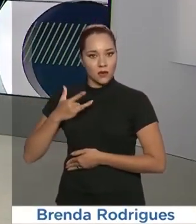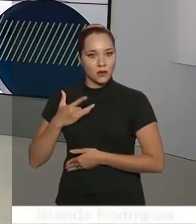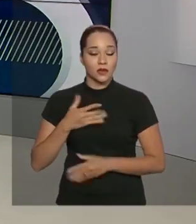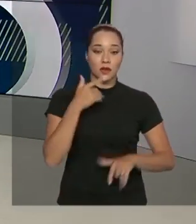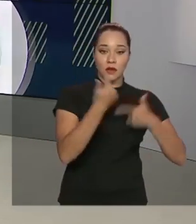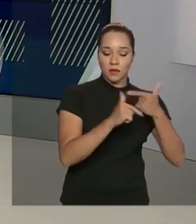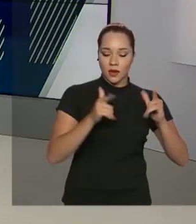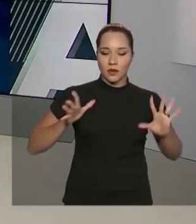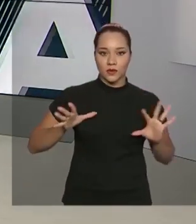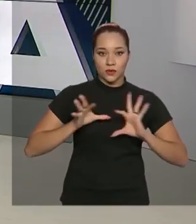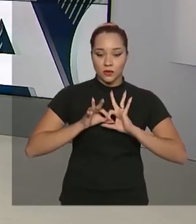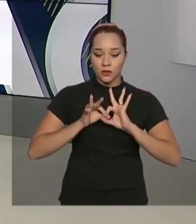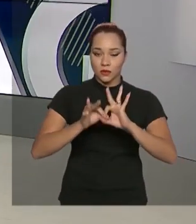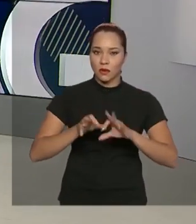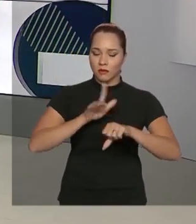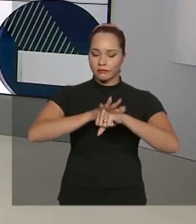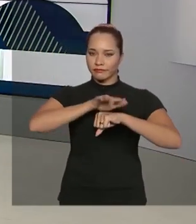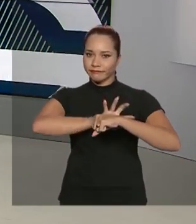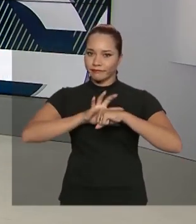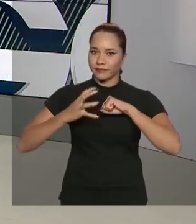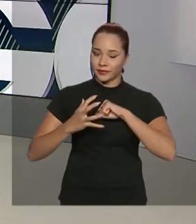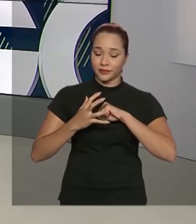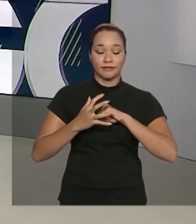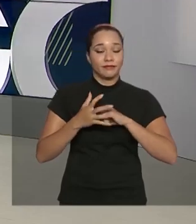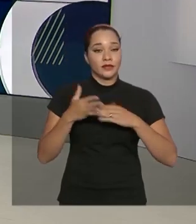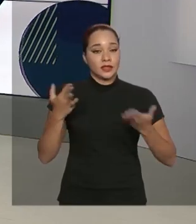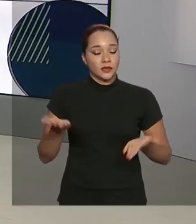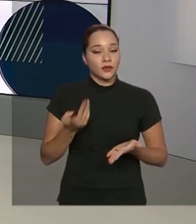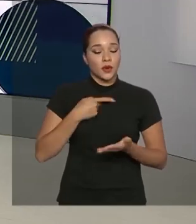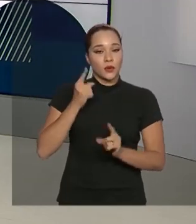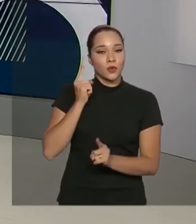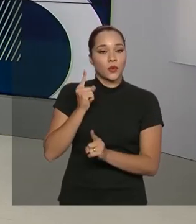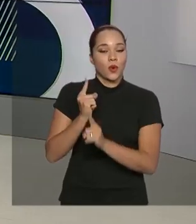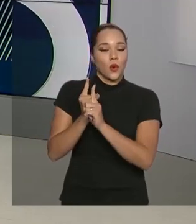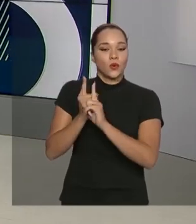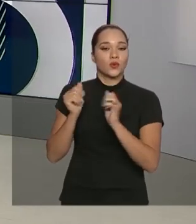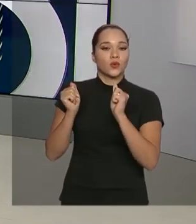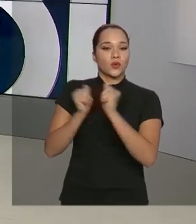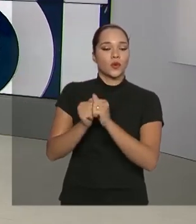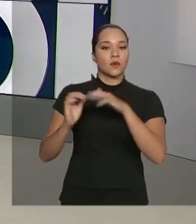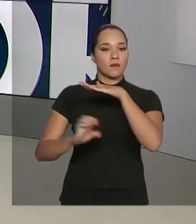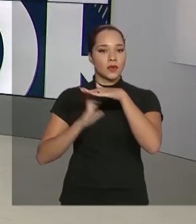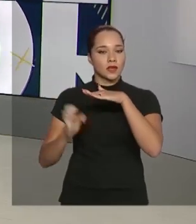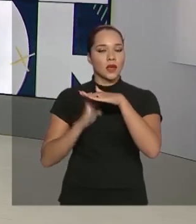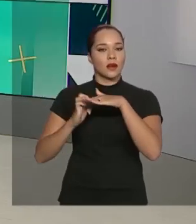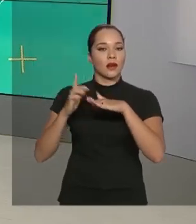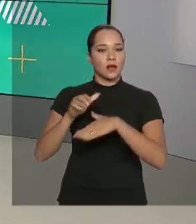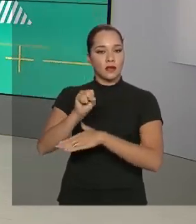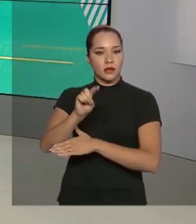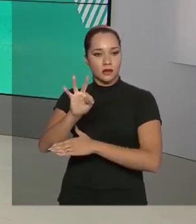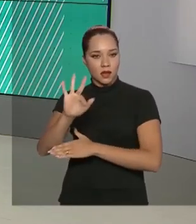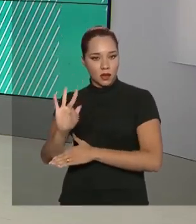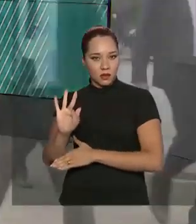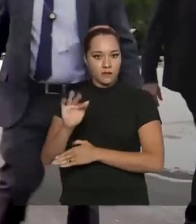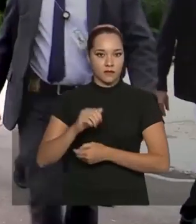caminham juntos na pandemia do coronavírus. Foi durante um encontro com empresários no Supremo Tribunal Federal.